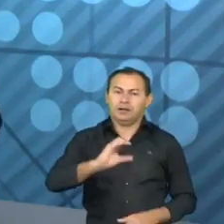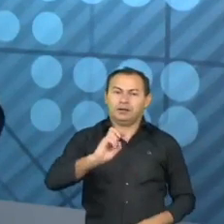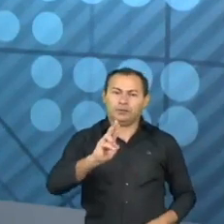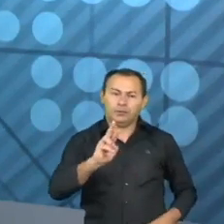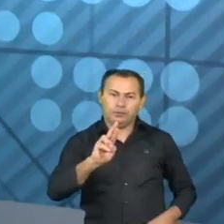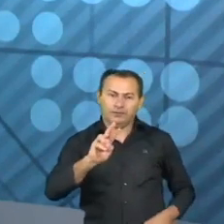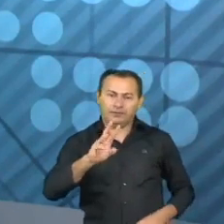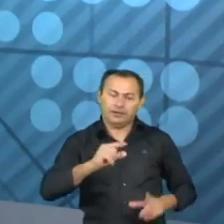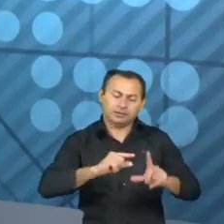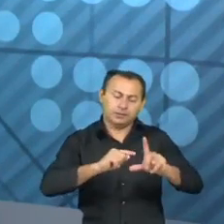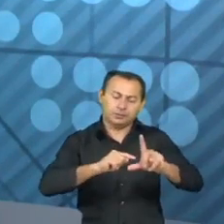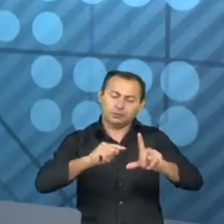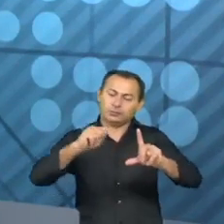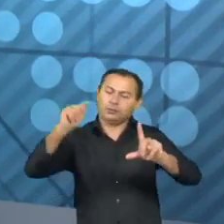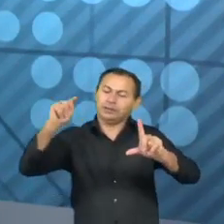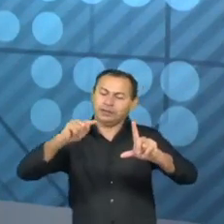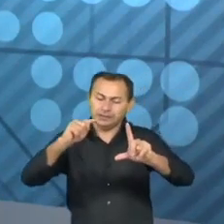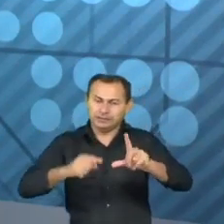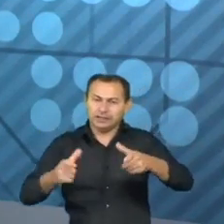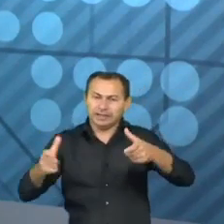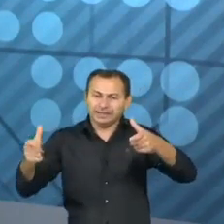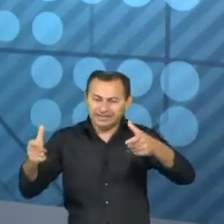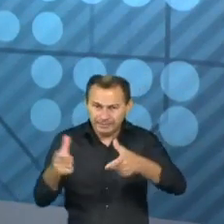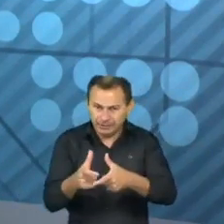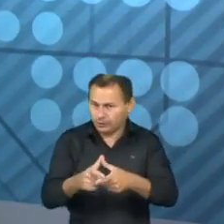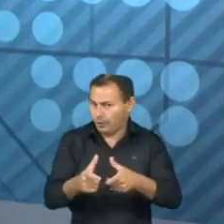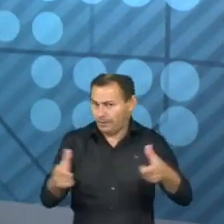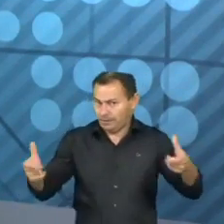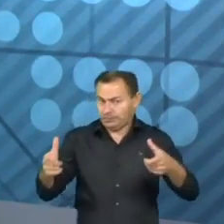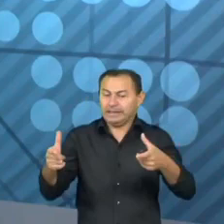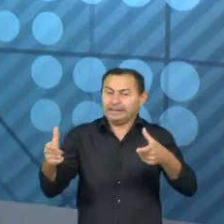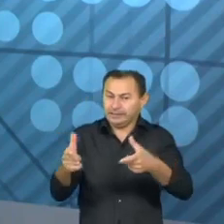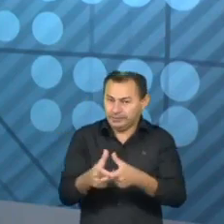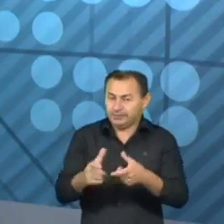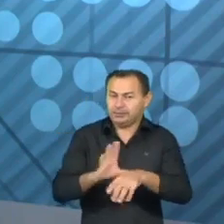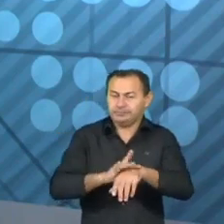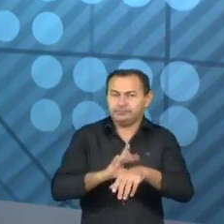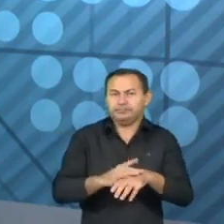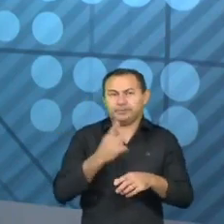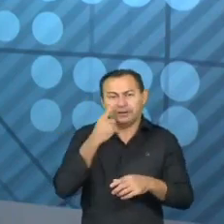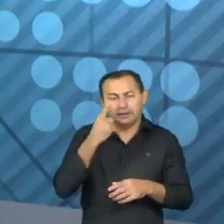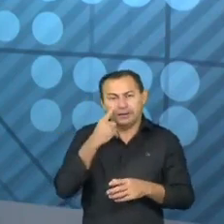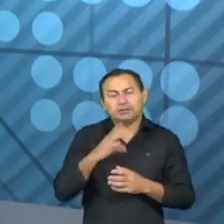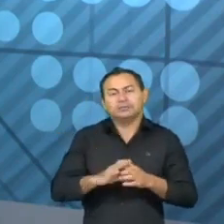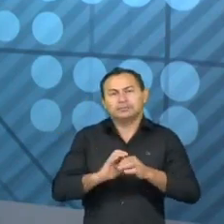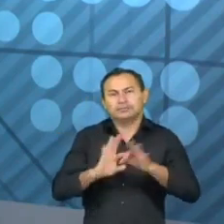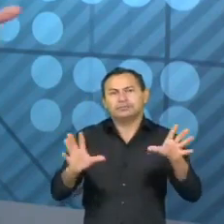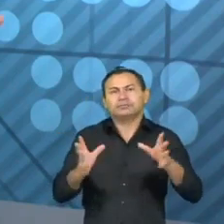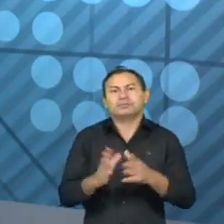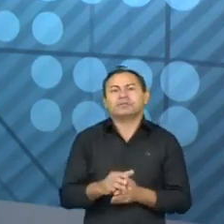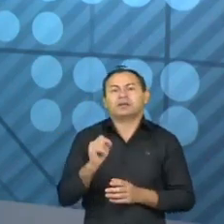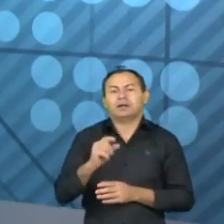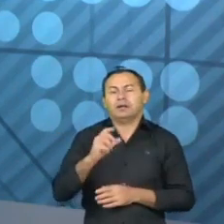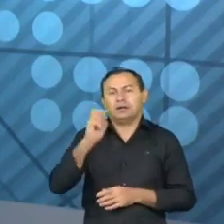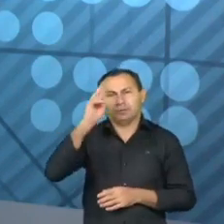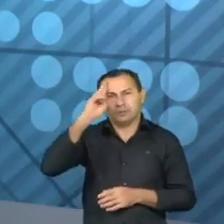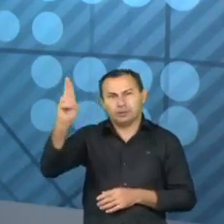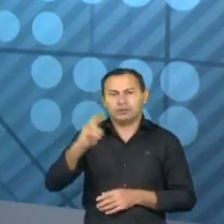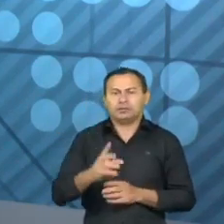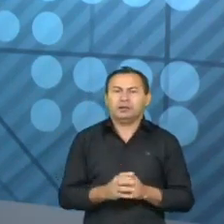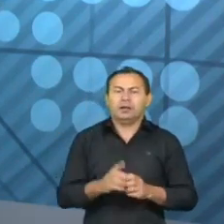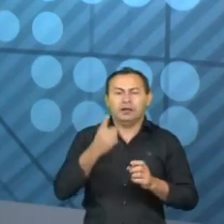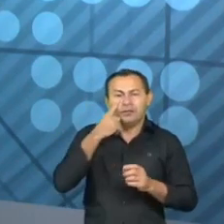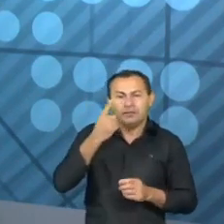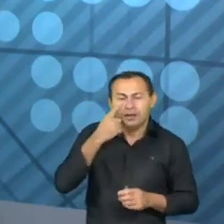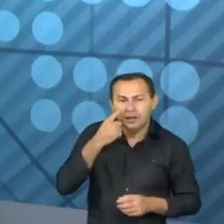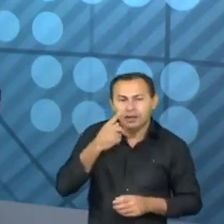toma as medidas, tá certo? Mas veja como ela é interessante. A sua dinamicidade, ela permite com que as autoridades consigam